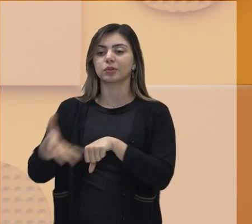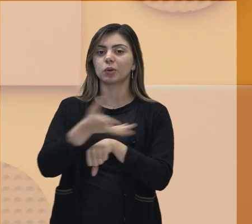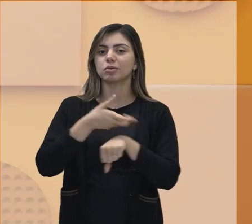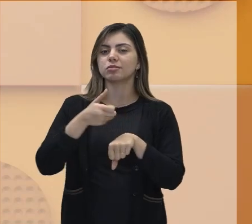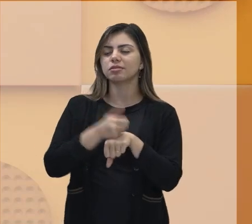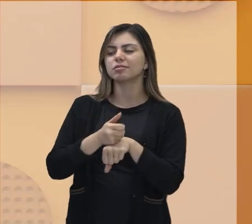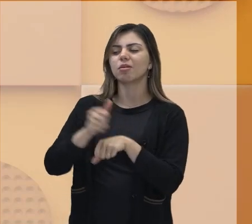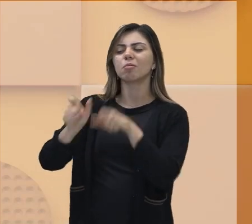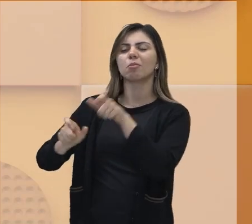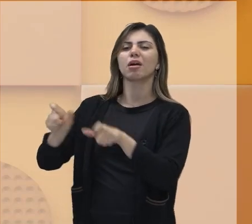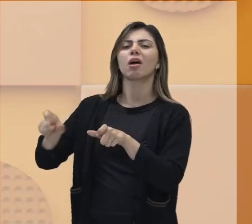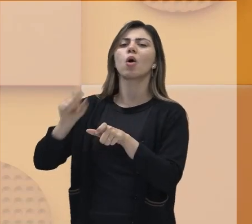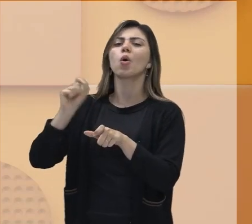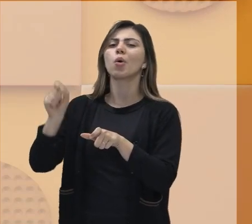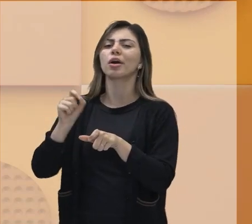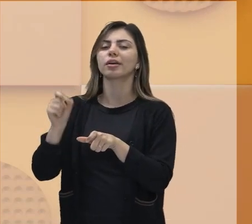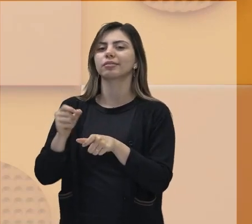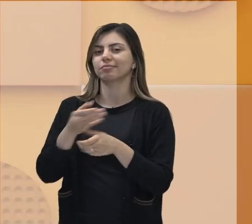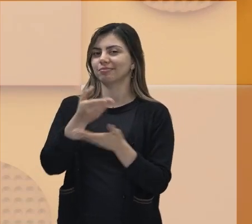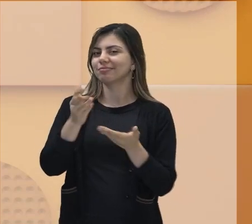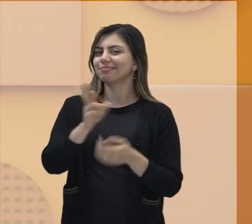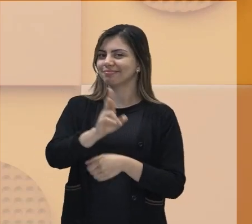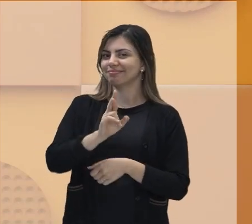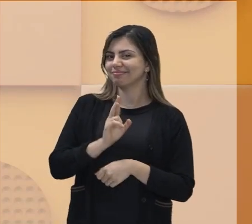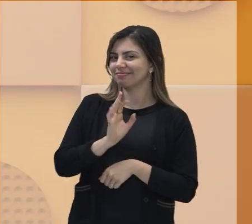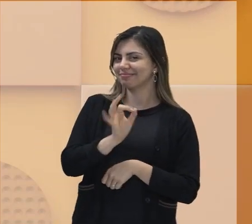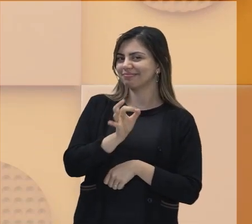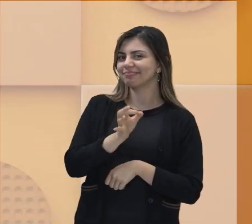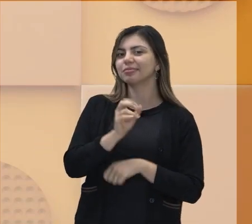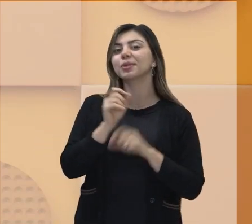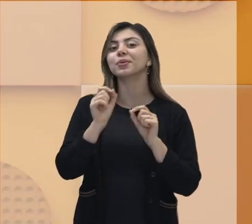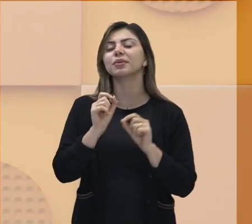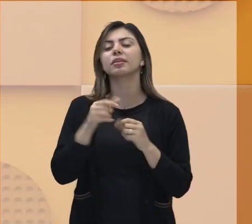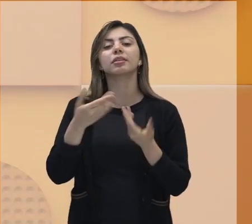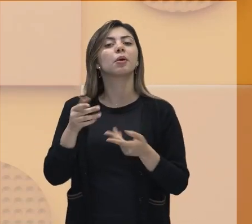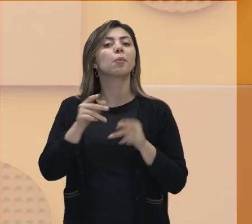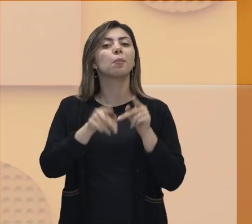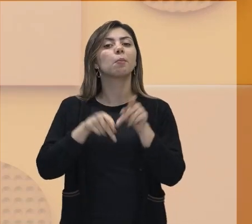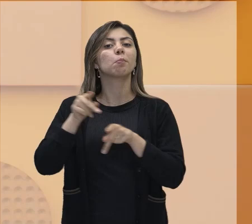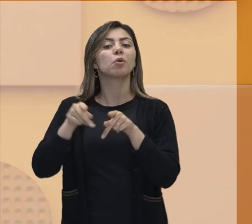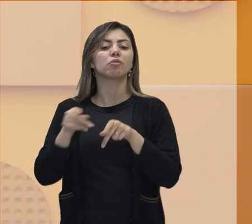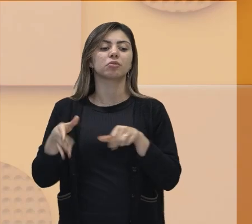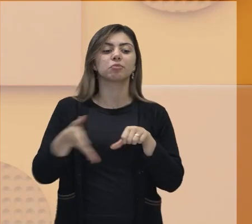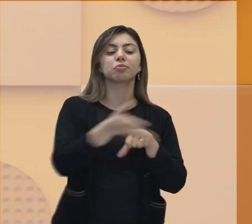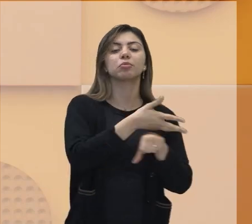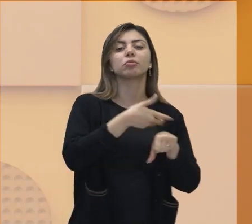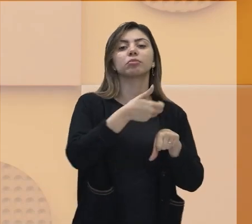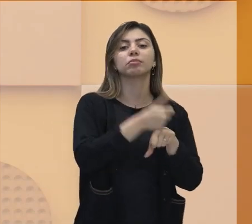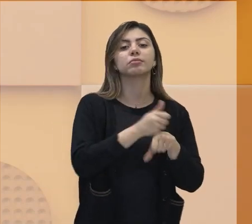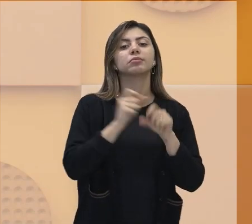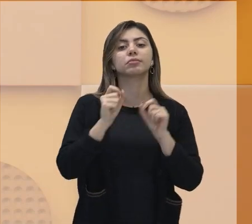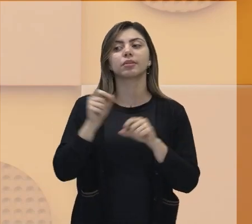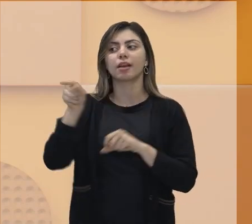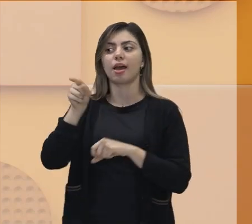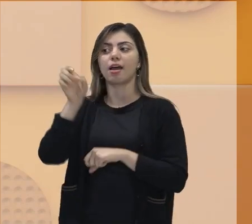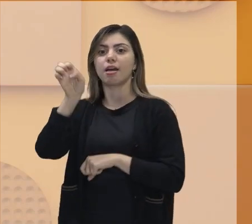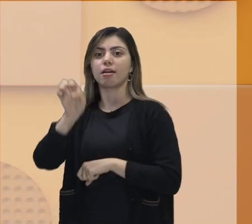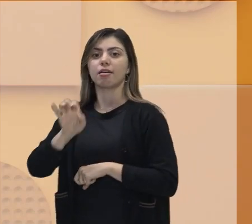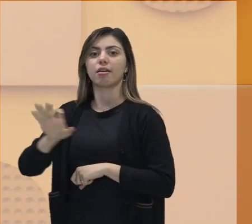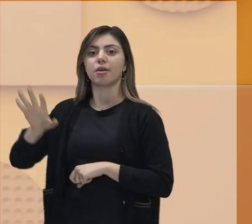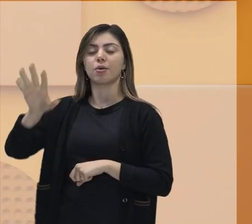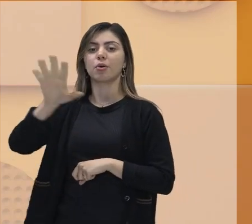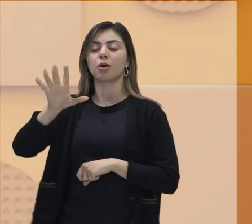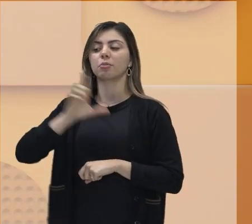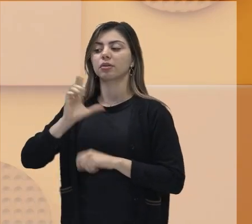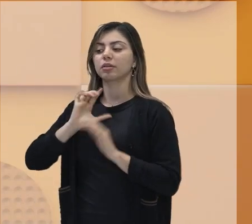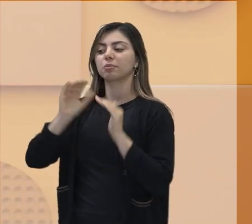foi quem? Você me respondeu aí, é isso mesmo. Quem foi o povo colonizador? Justamente os europeus,